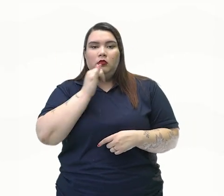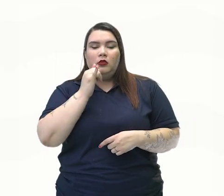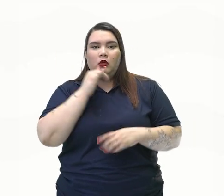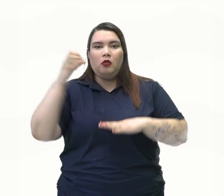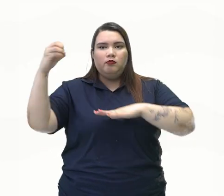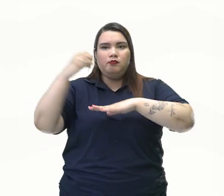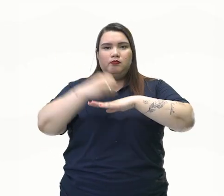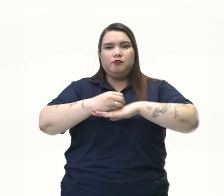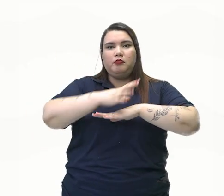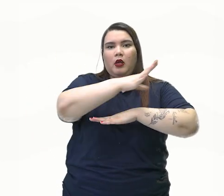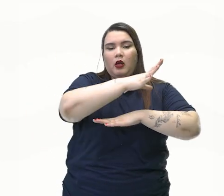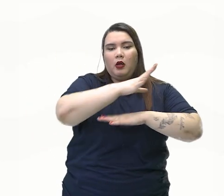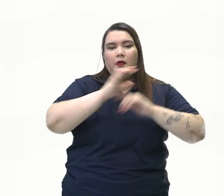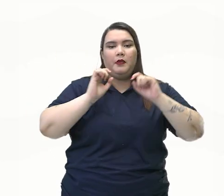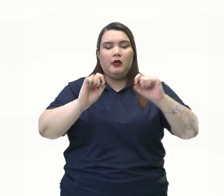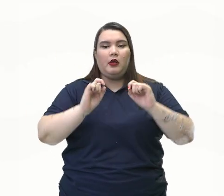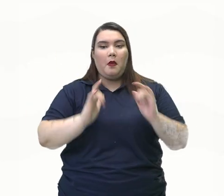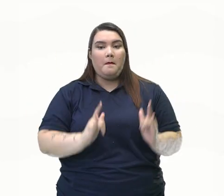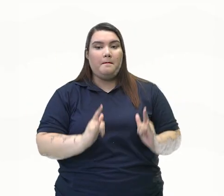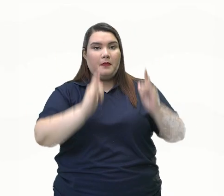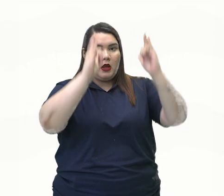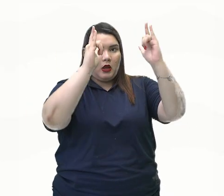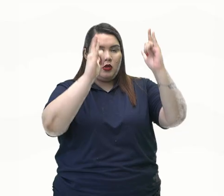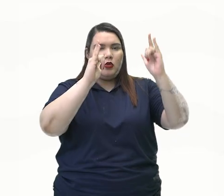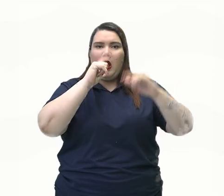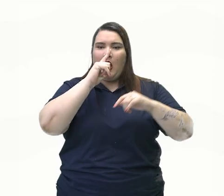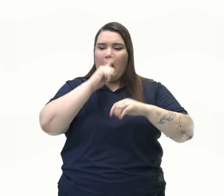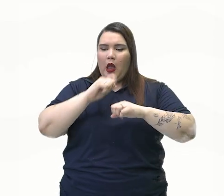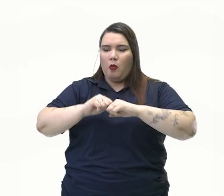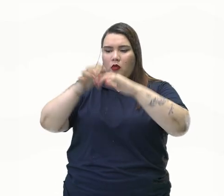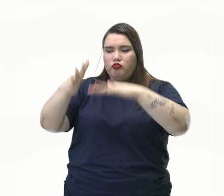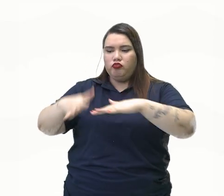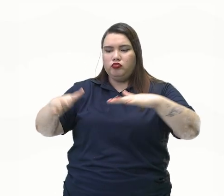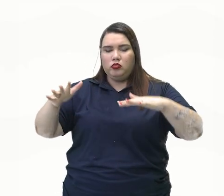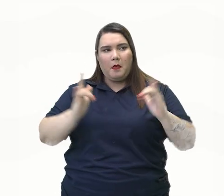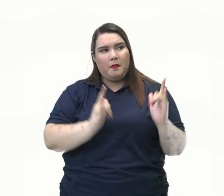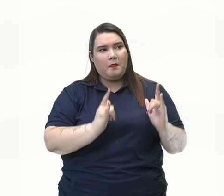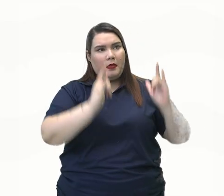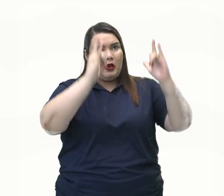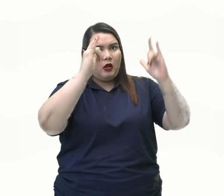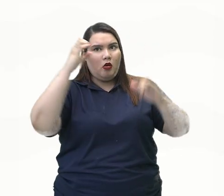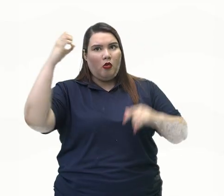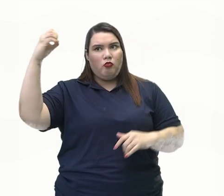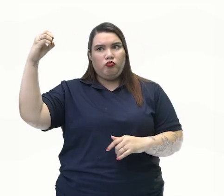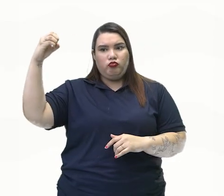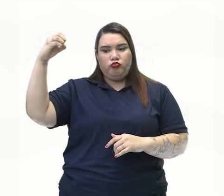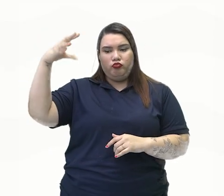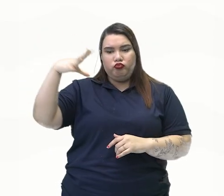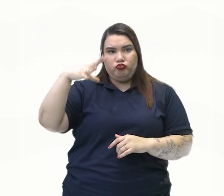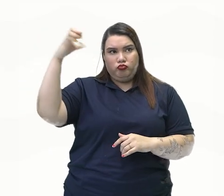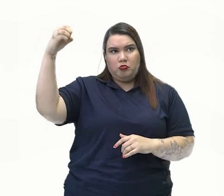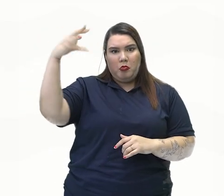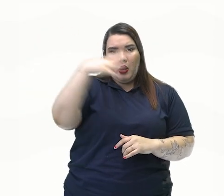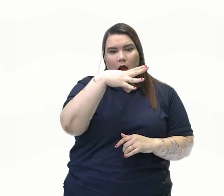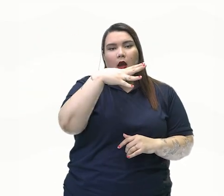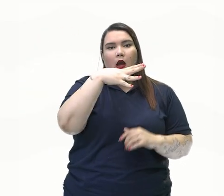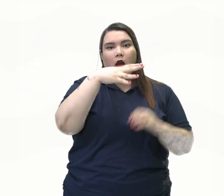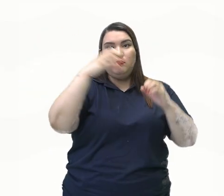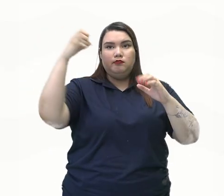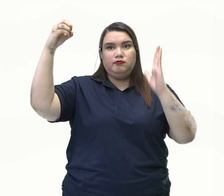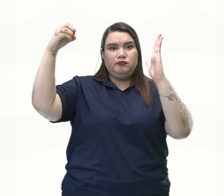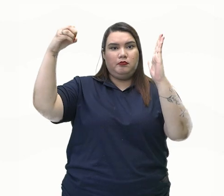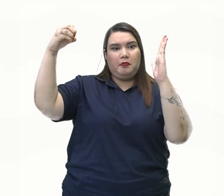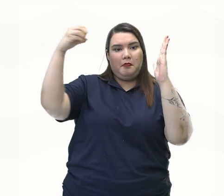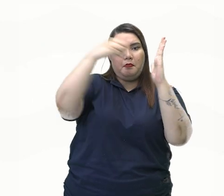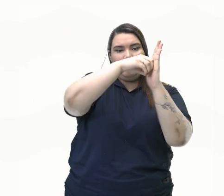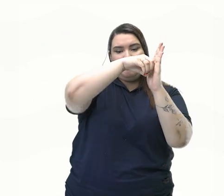fenômenos. Na reflexão, como no prédio refletido no lago, a luz bate e volta, formando uma cópia